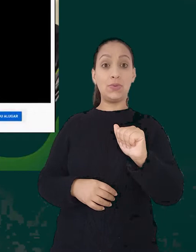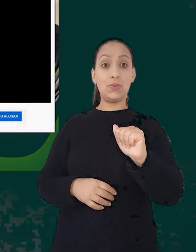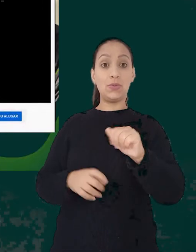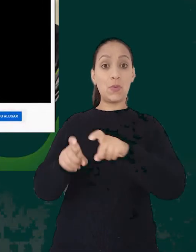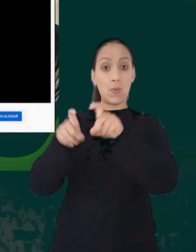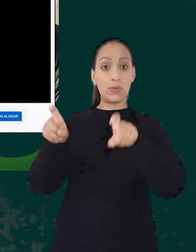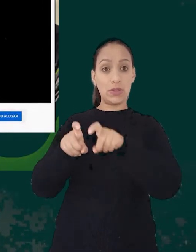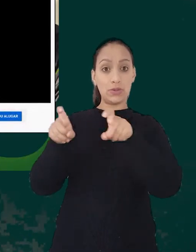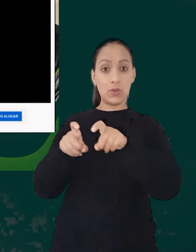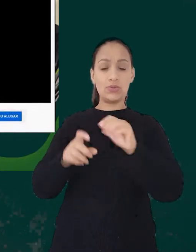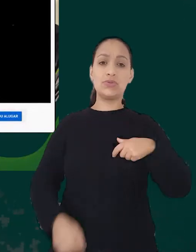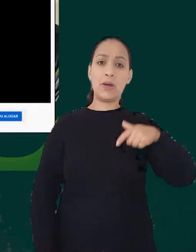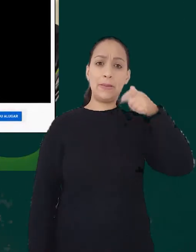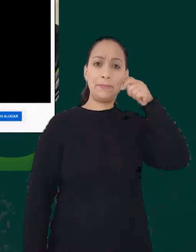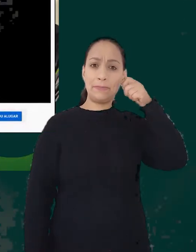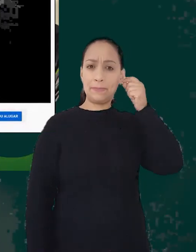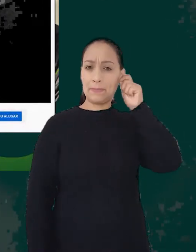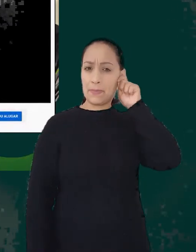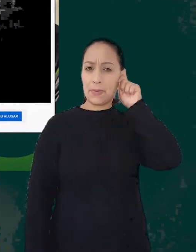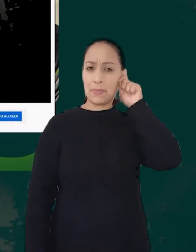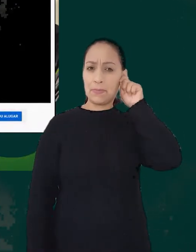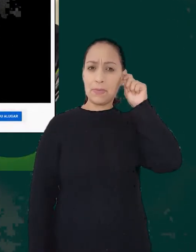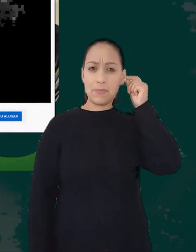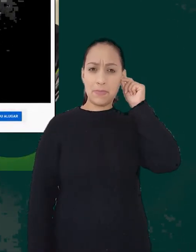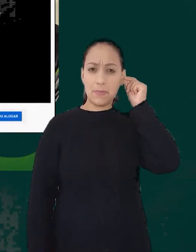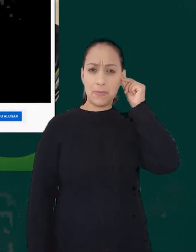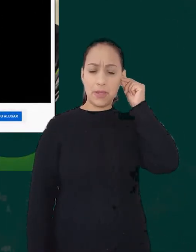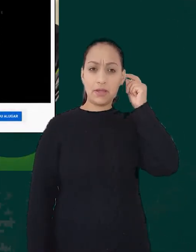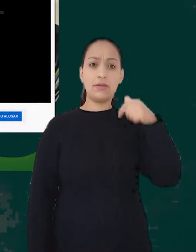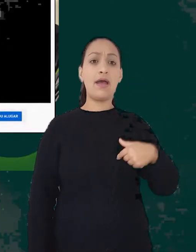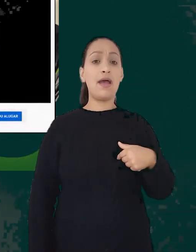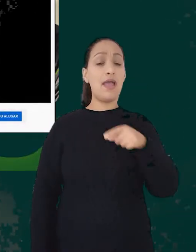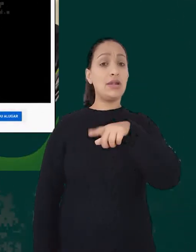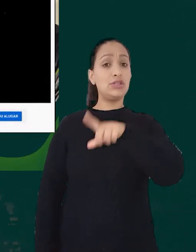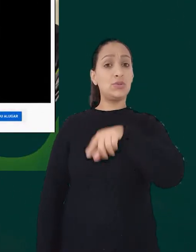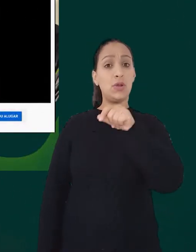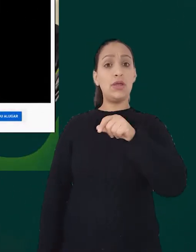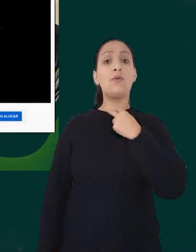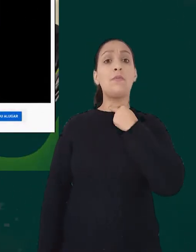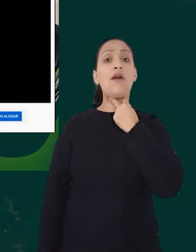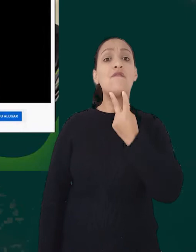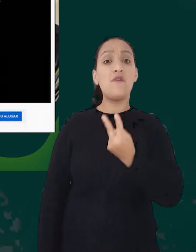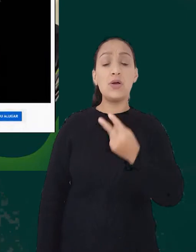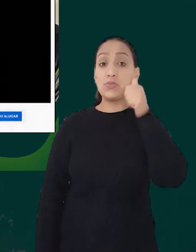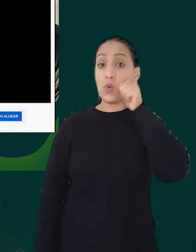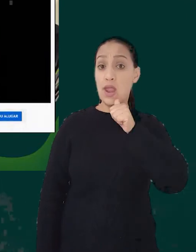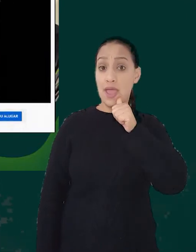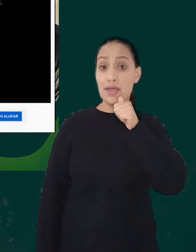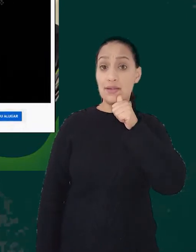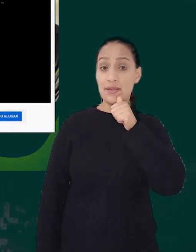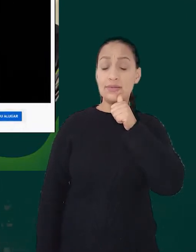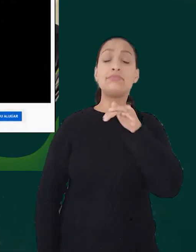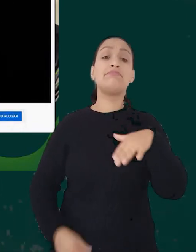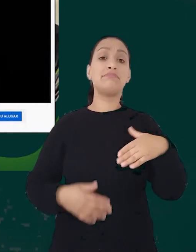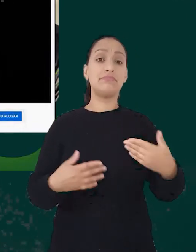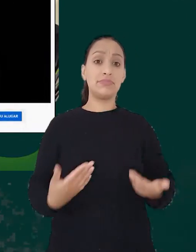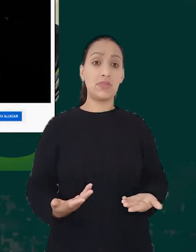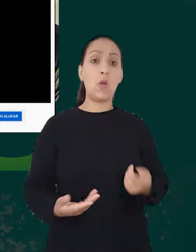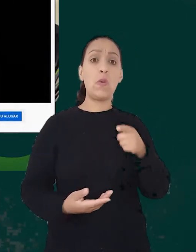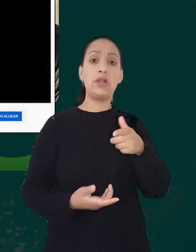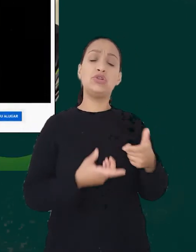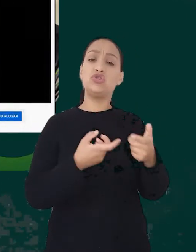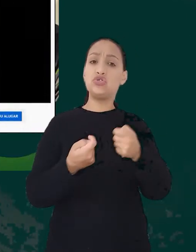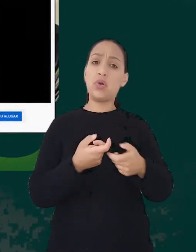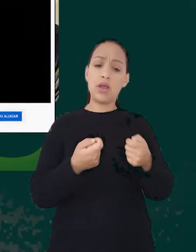fone e a inteligência artificial do computador, ele escolheu que fosse uma voz de mulher, tá? Então, ele está jogando um jogo e